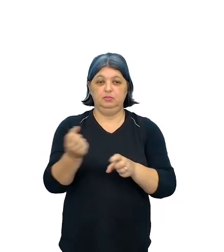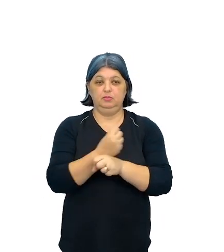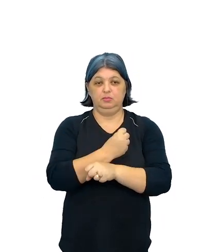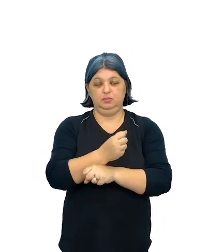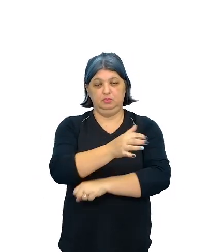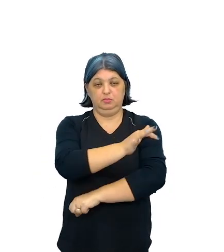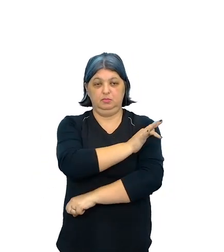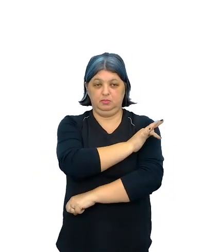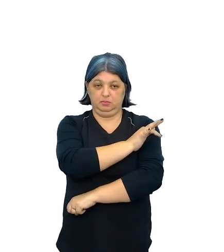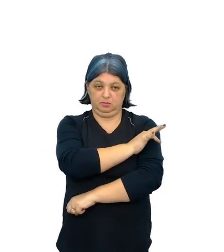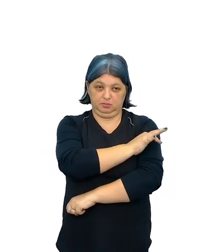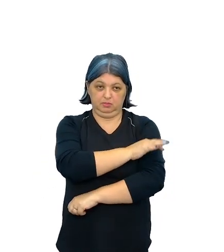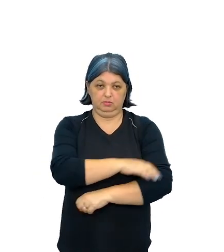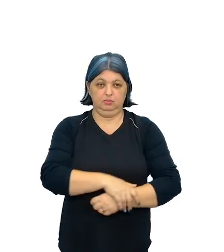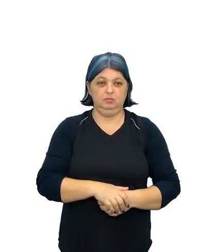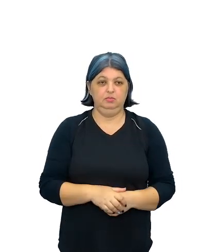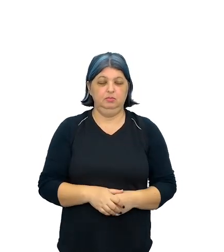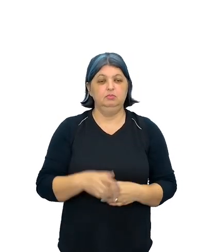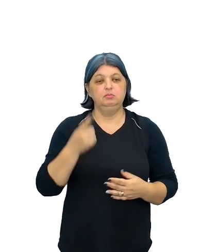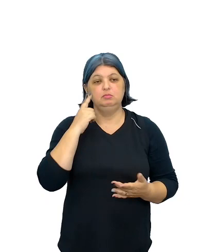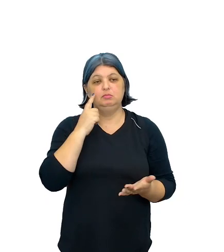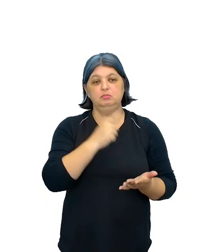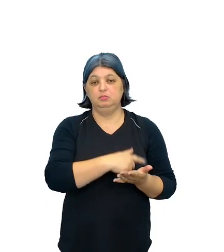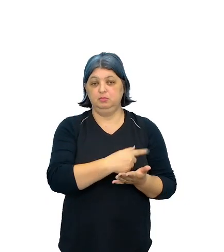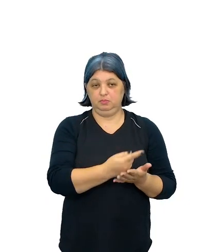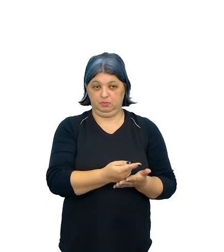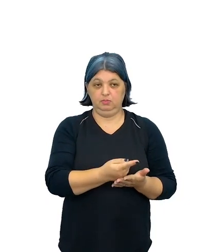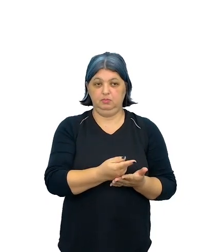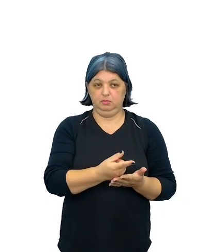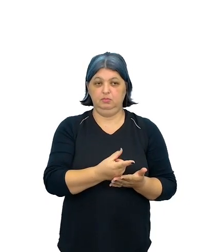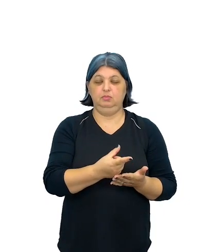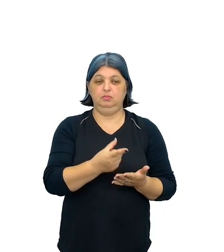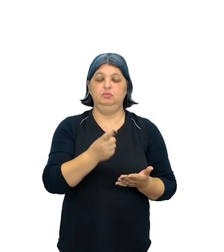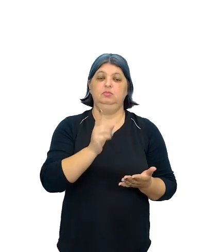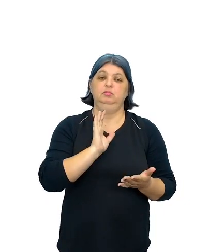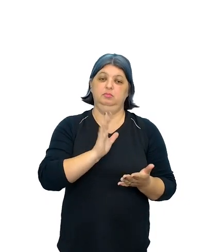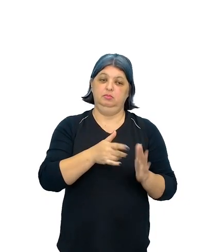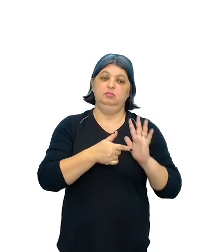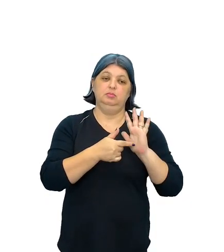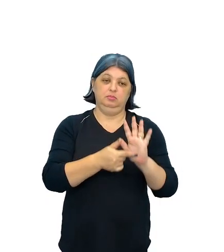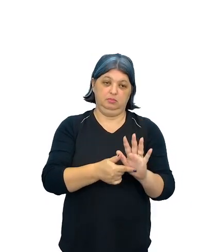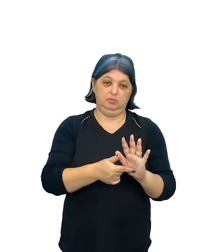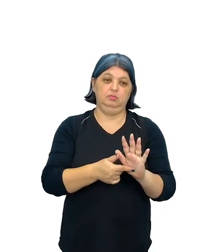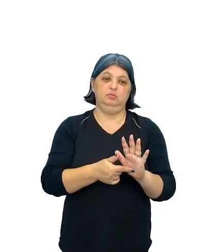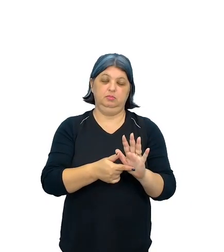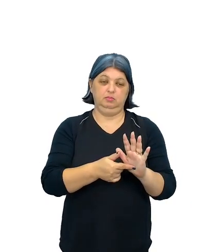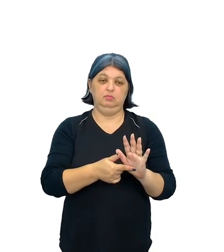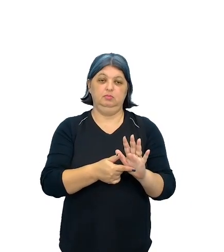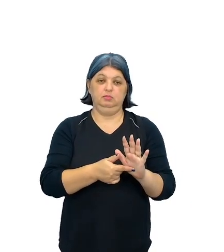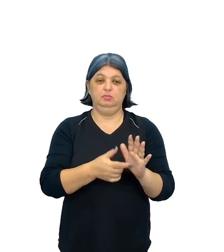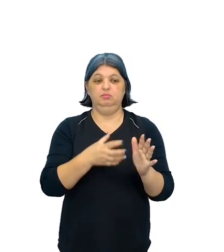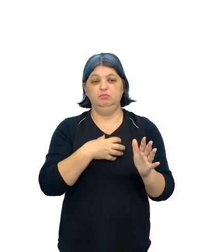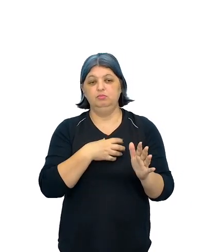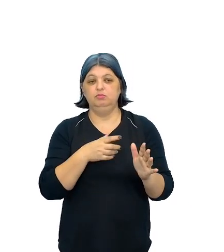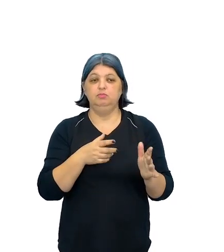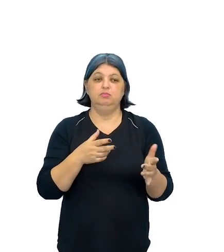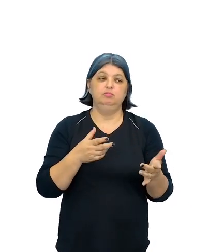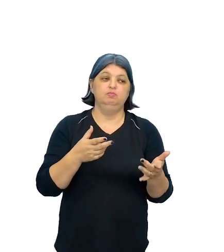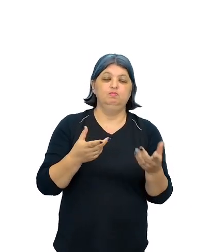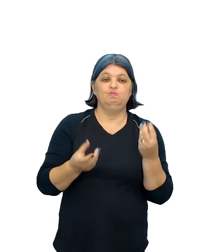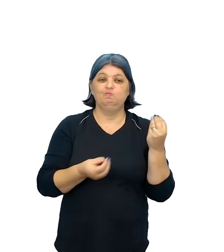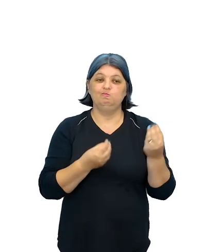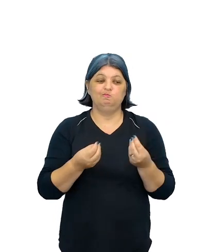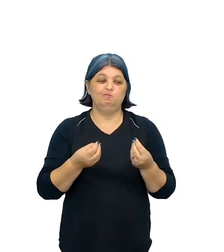que pensar que esses gêneros, de certa maneira, também já foram apresentados a eles, mas com menor grau